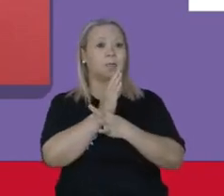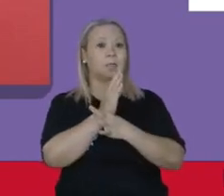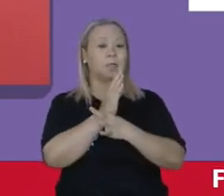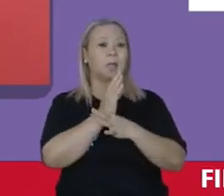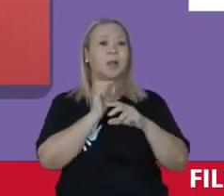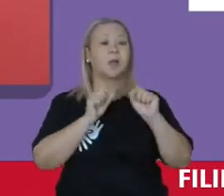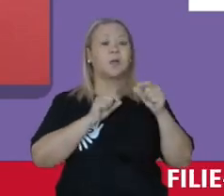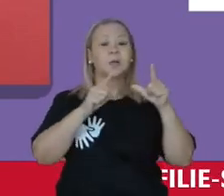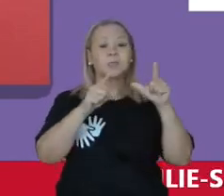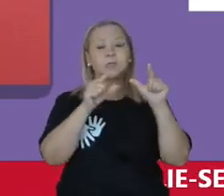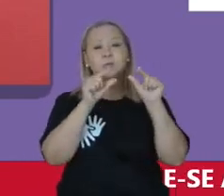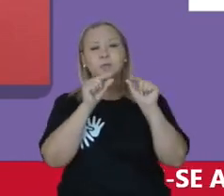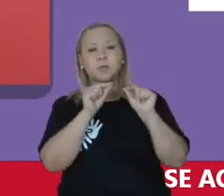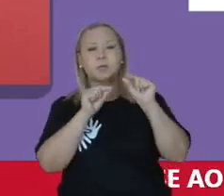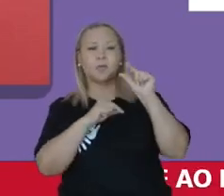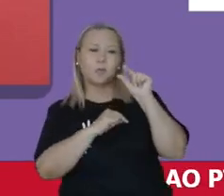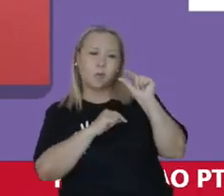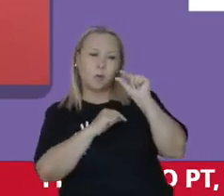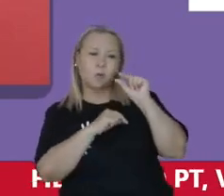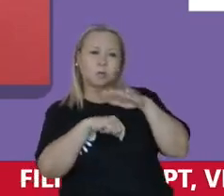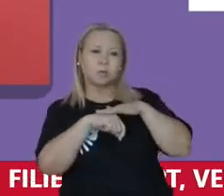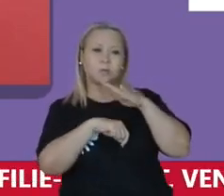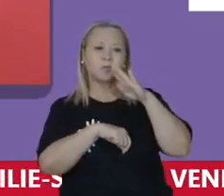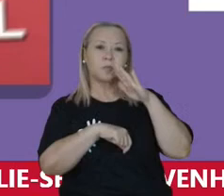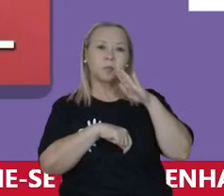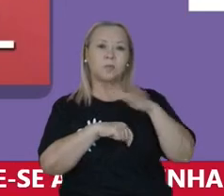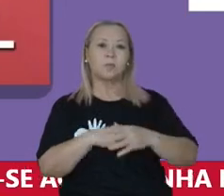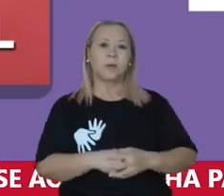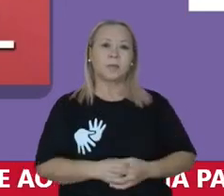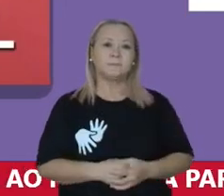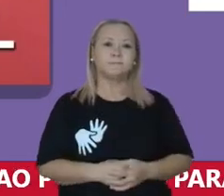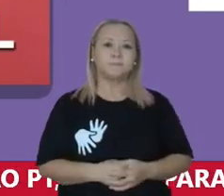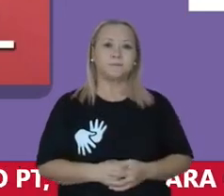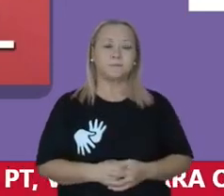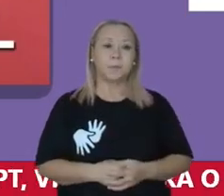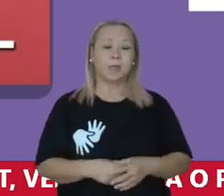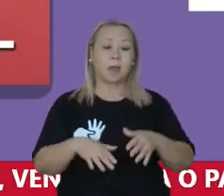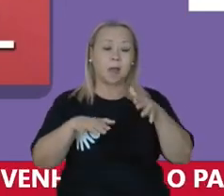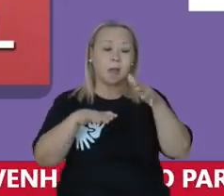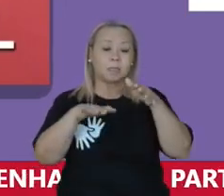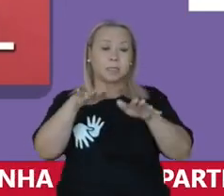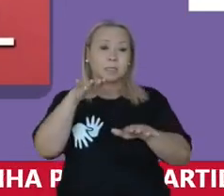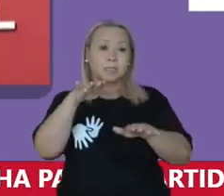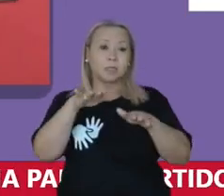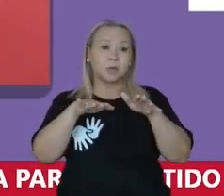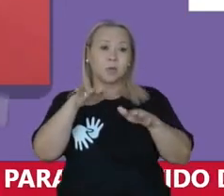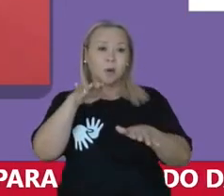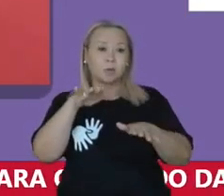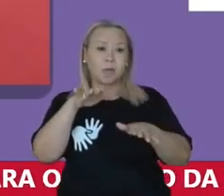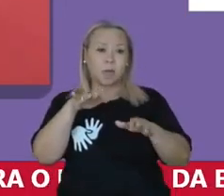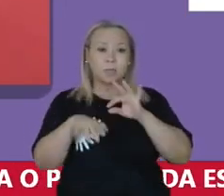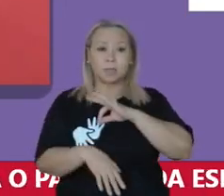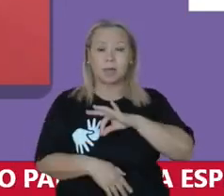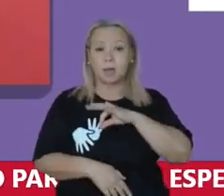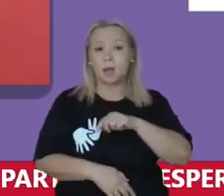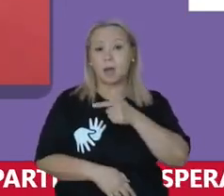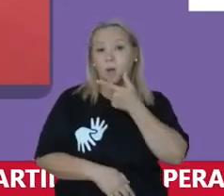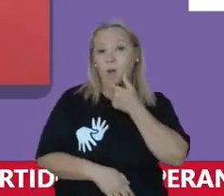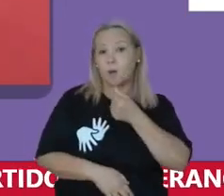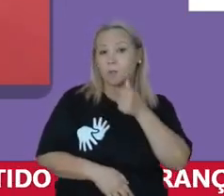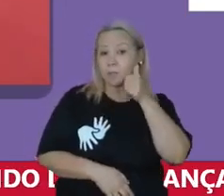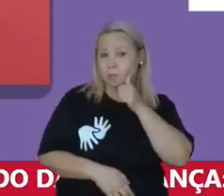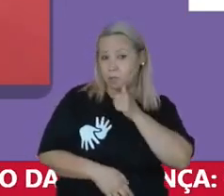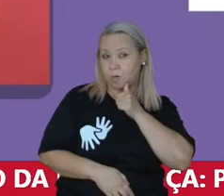que diminuísse um pouco mais a desigualdade salarial entre homens e